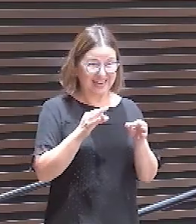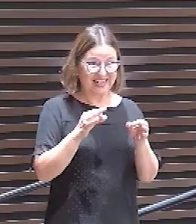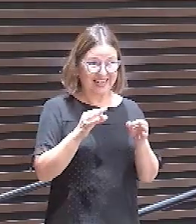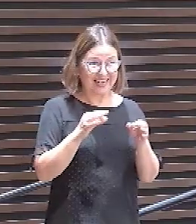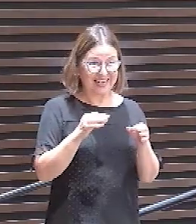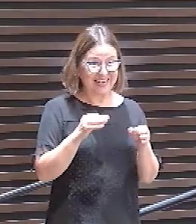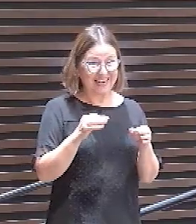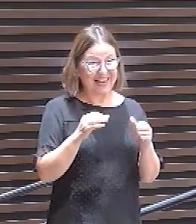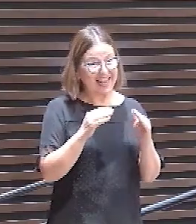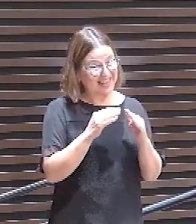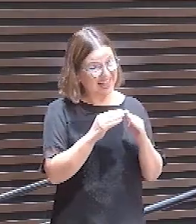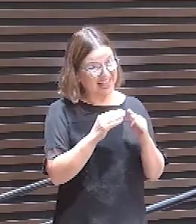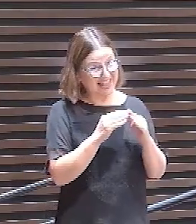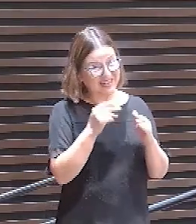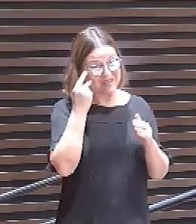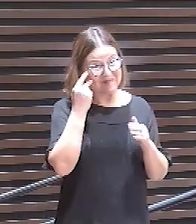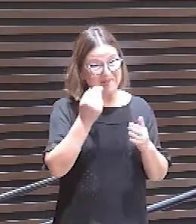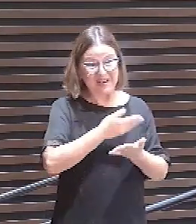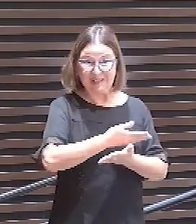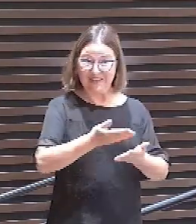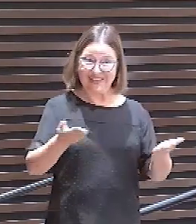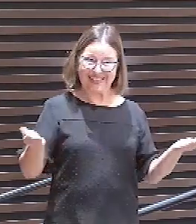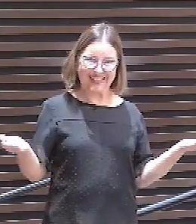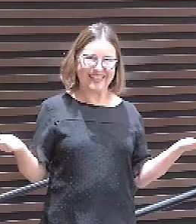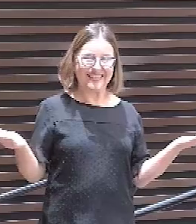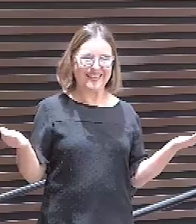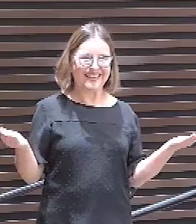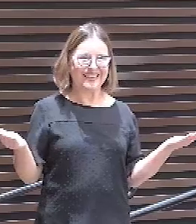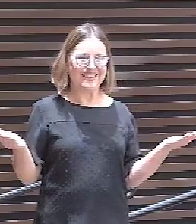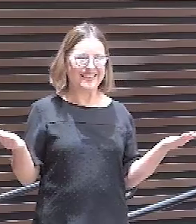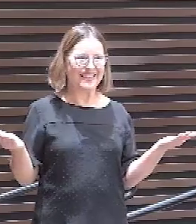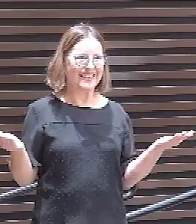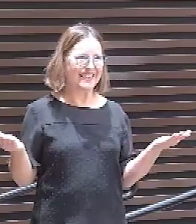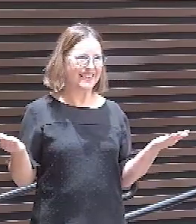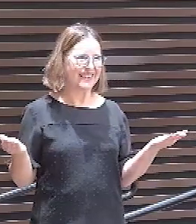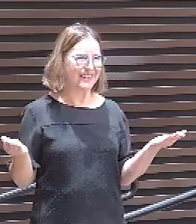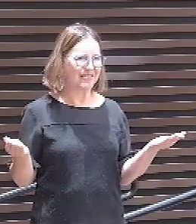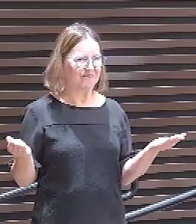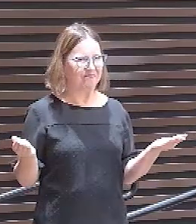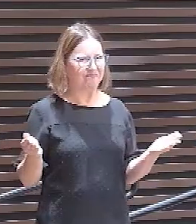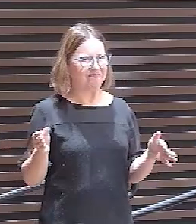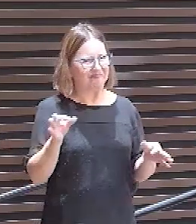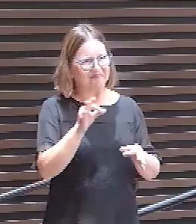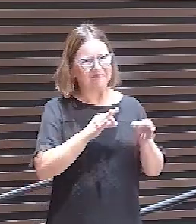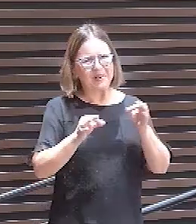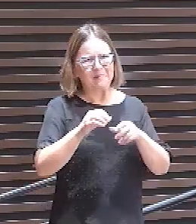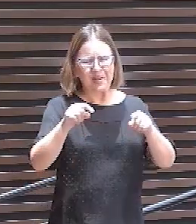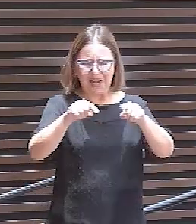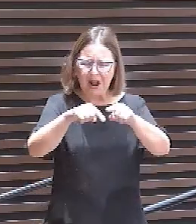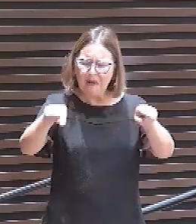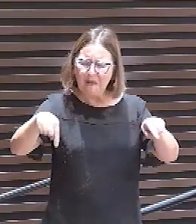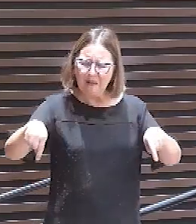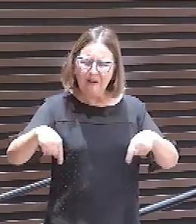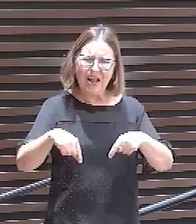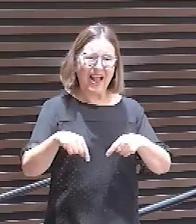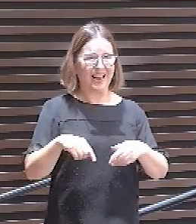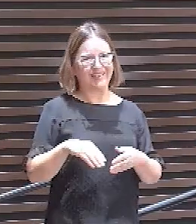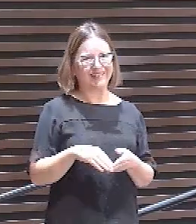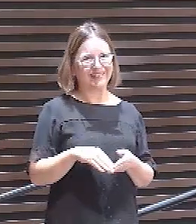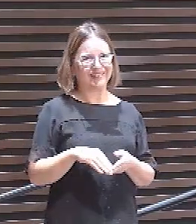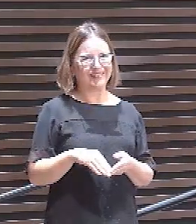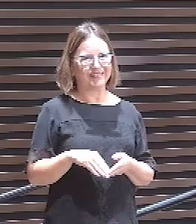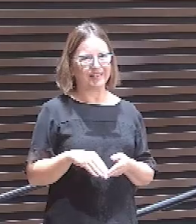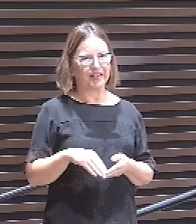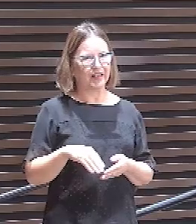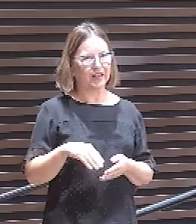flats, vou preparar uns quartos lá no céu. Não, ele não disse